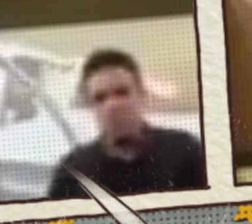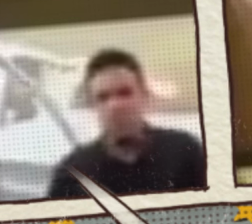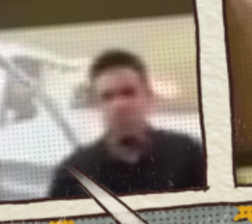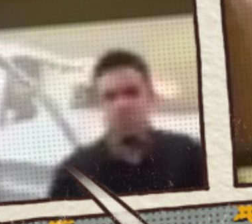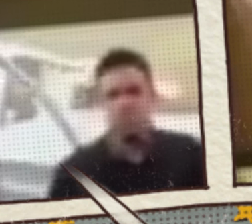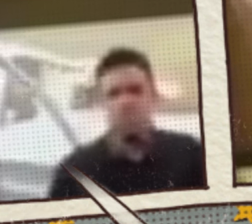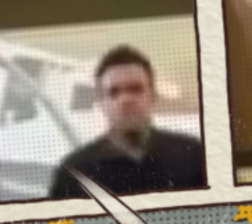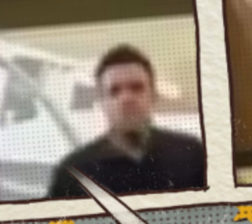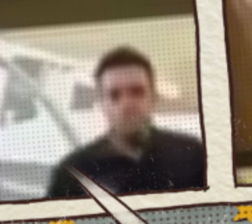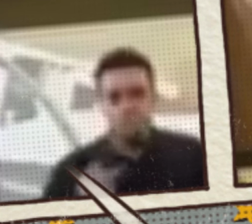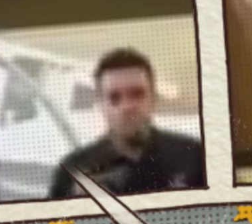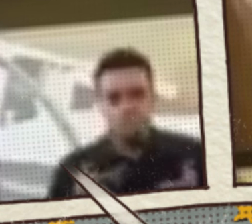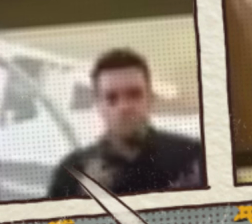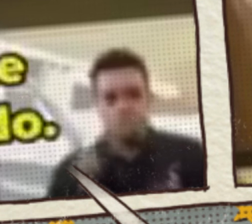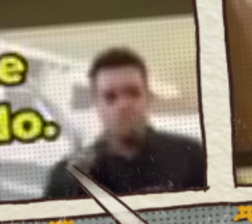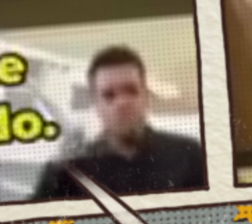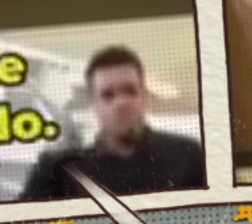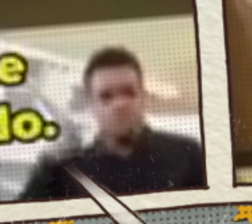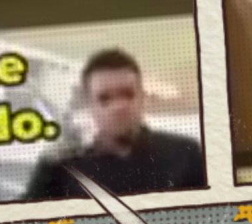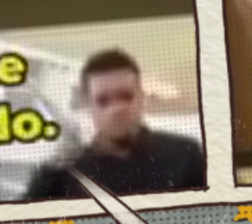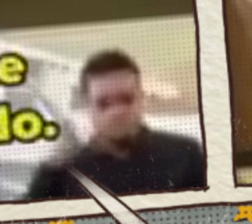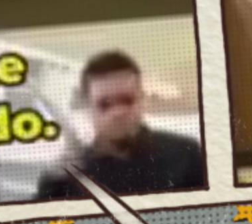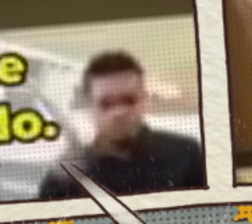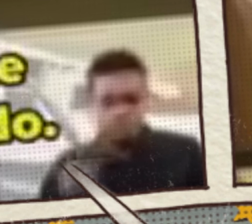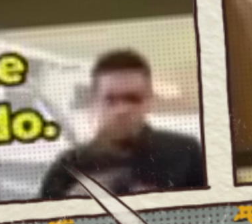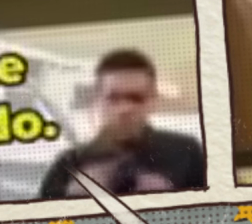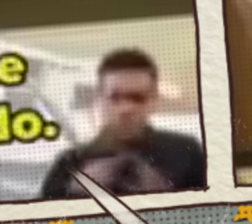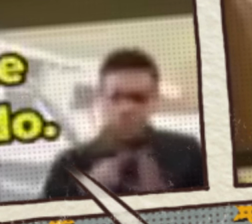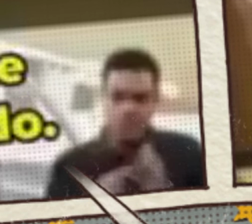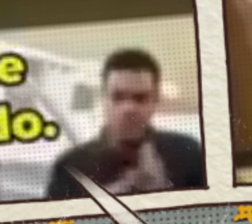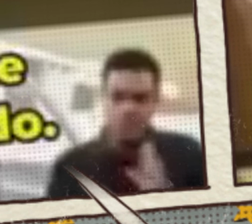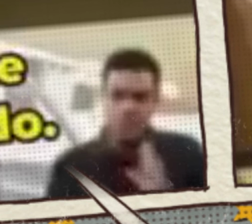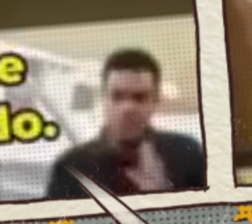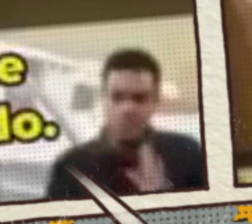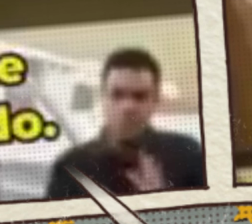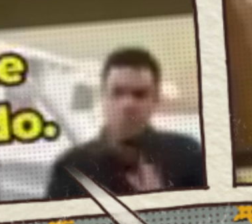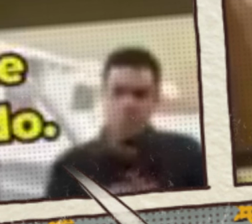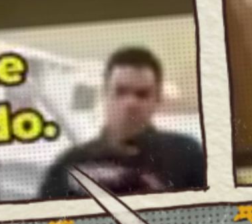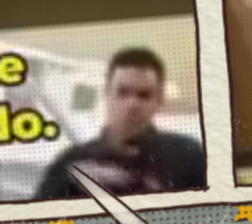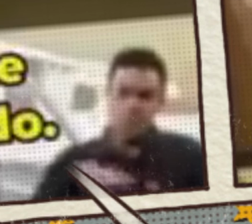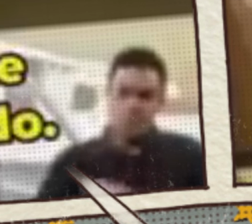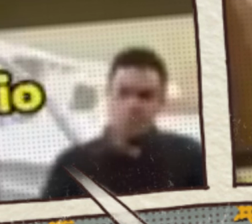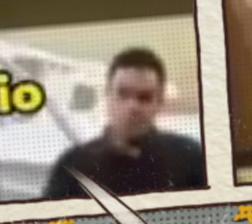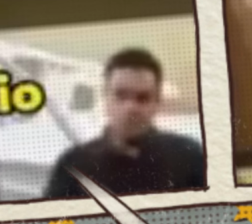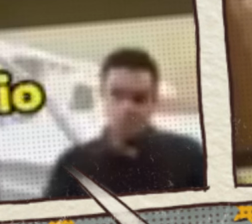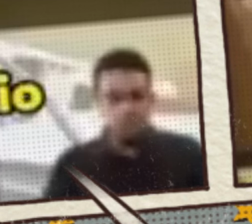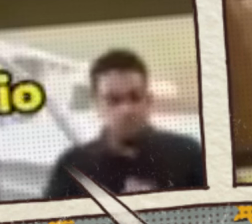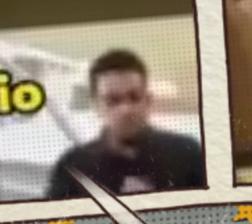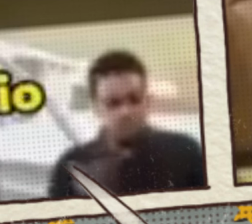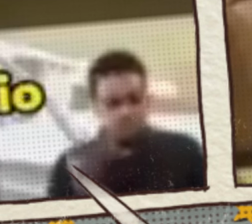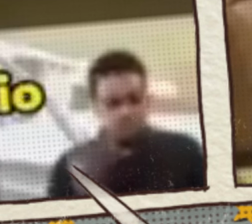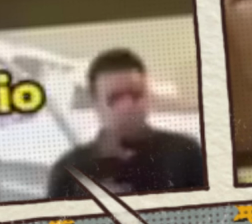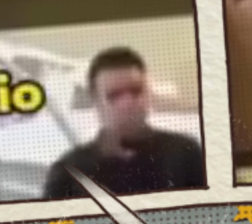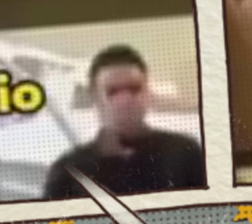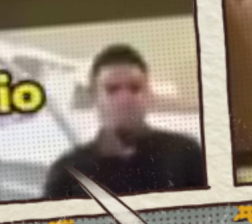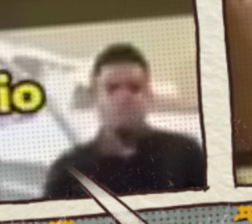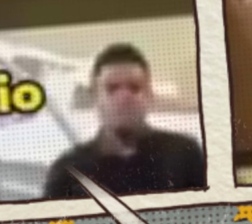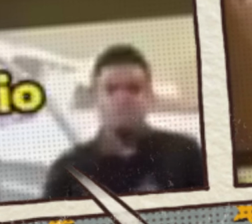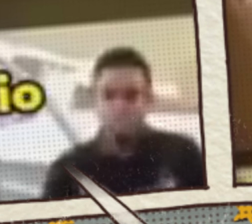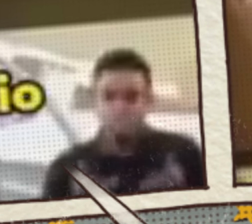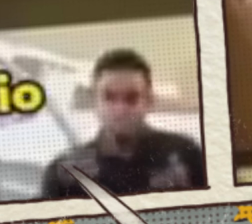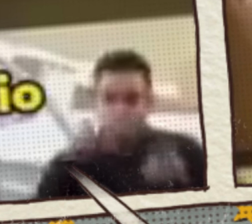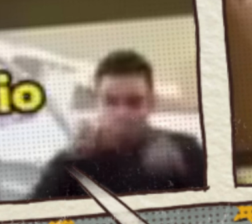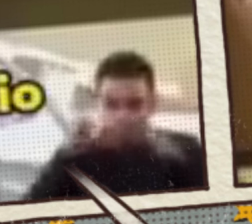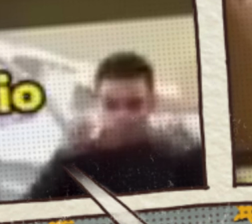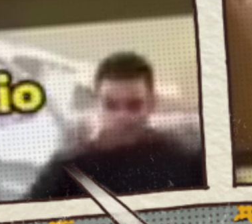exercer cargos políticos essa é uma regra que existe desde que o mundo é mundo é querer